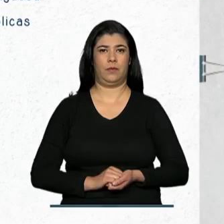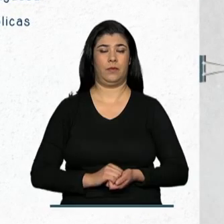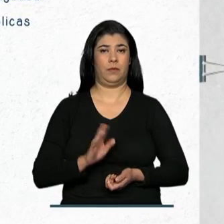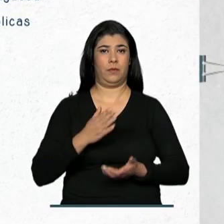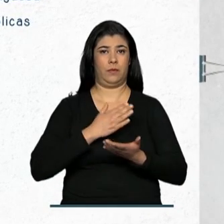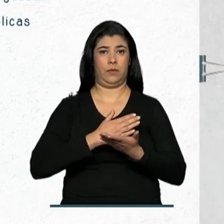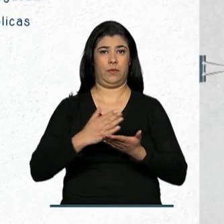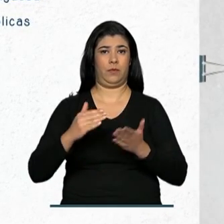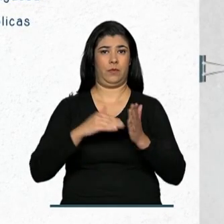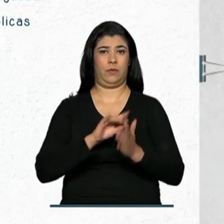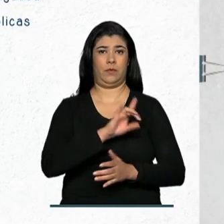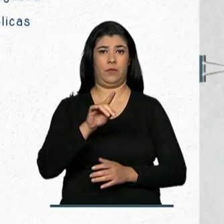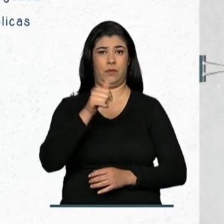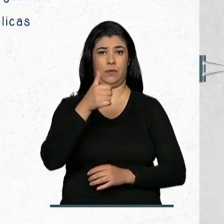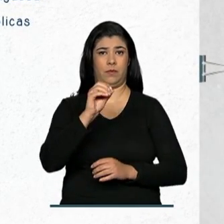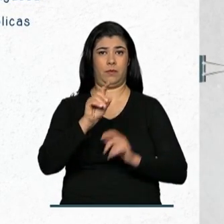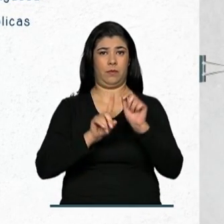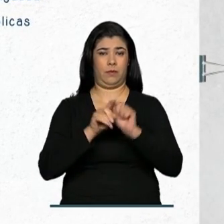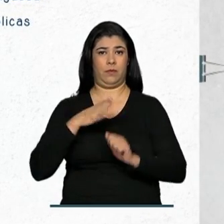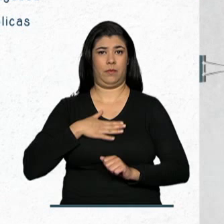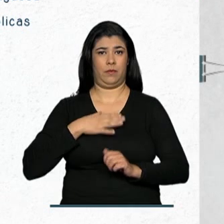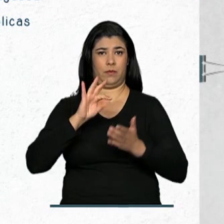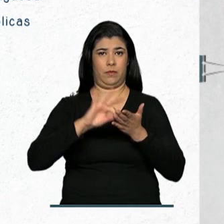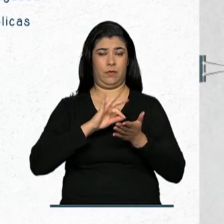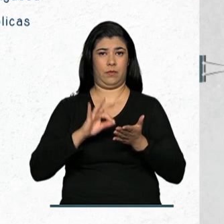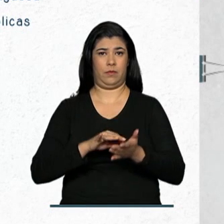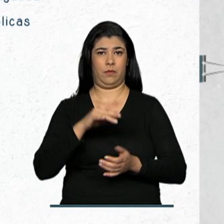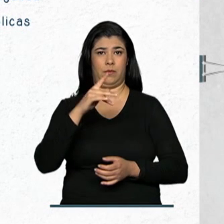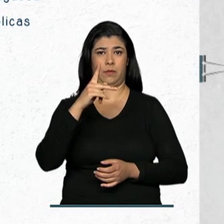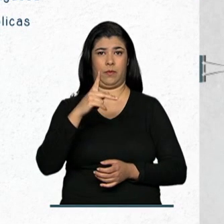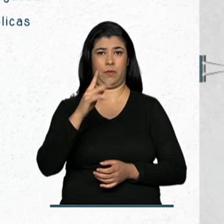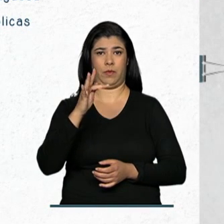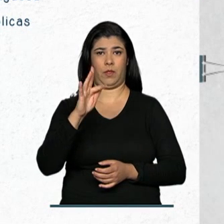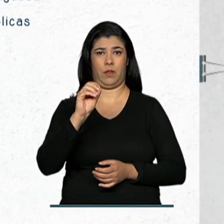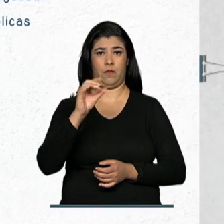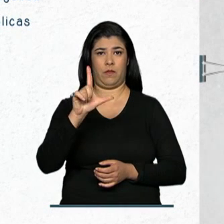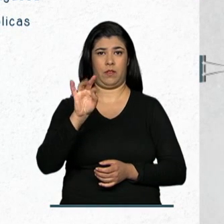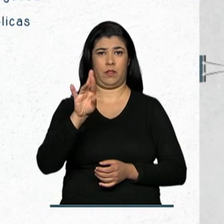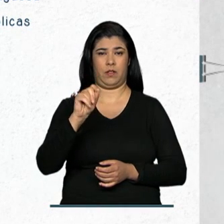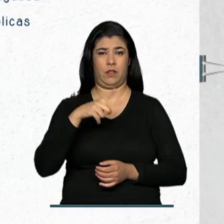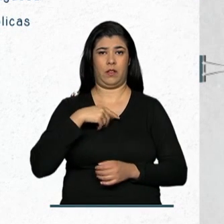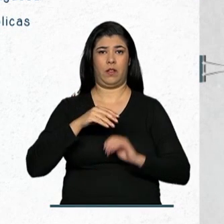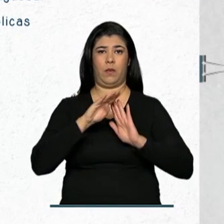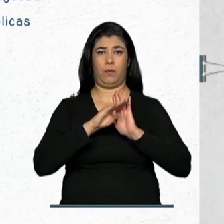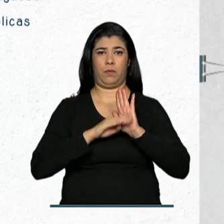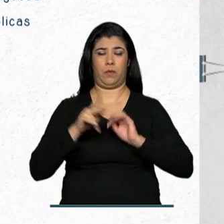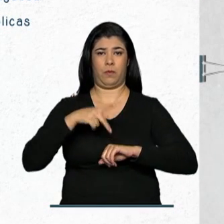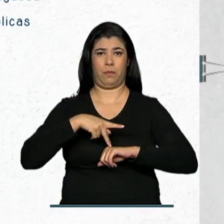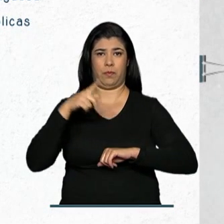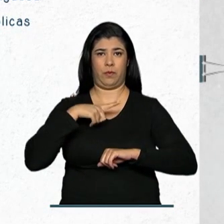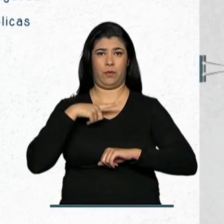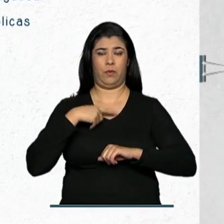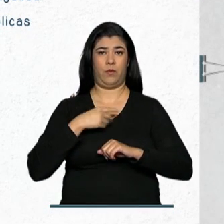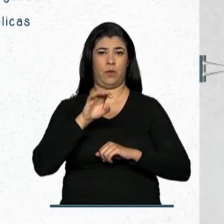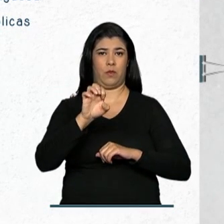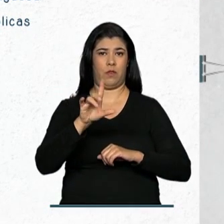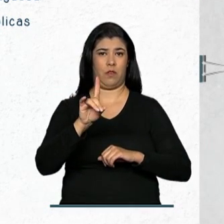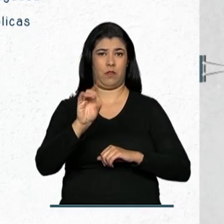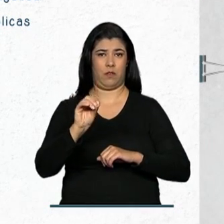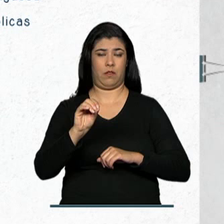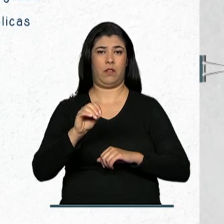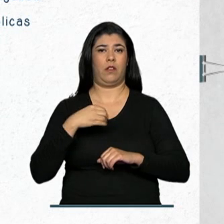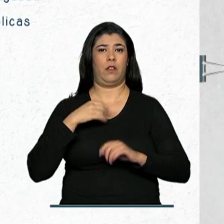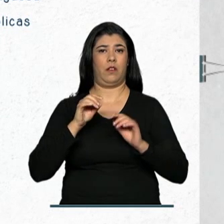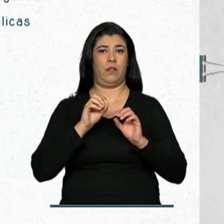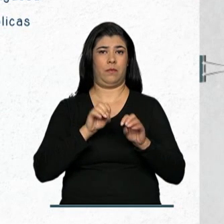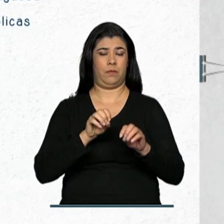Estão abertas até 10 de agosto as inscrições para o Prof. Letras, programa de pós-graduação em formato semipresencial de